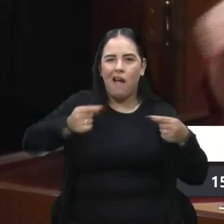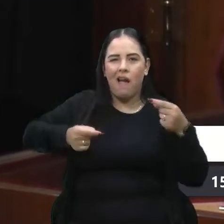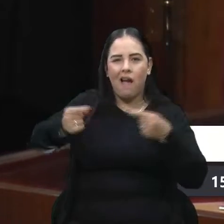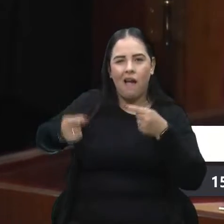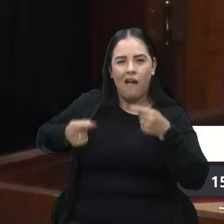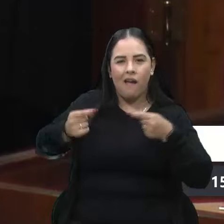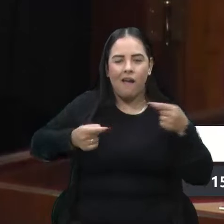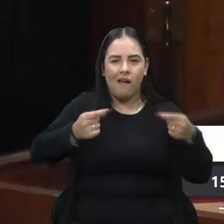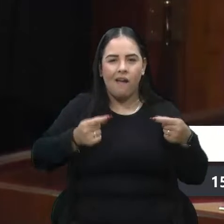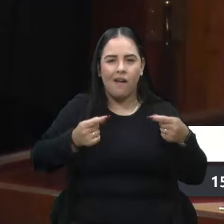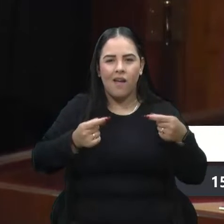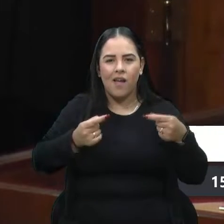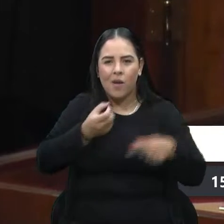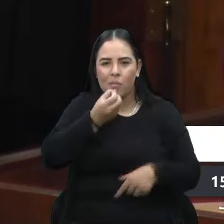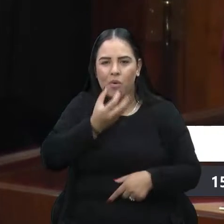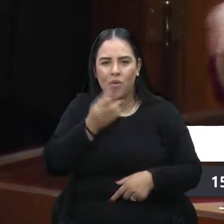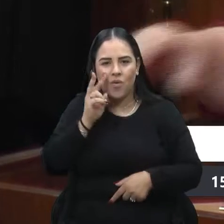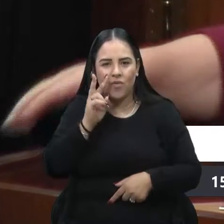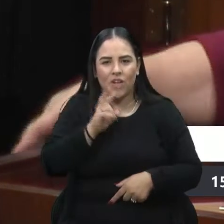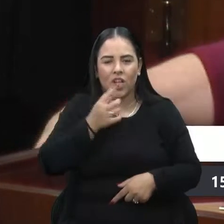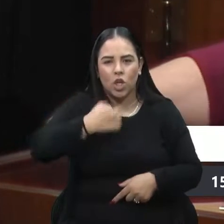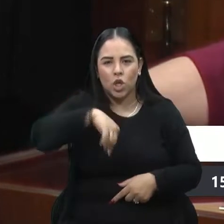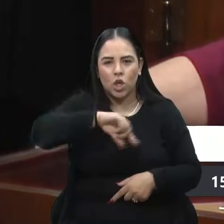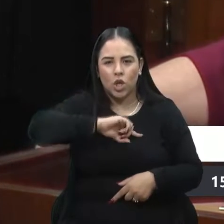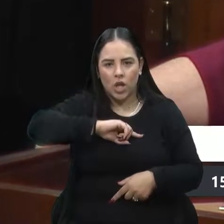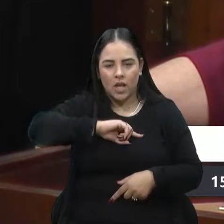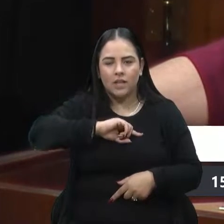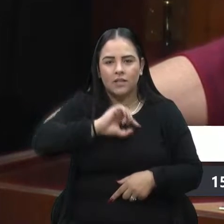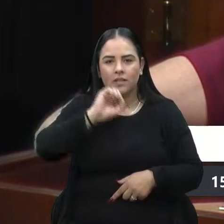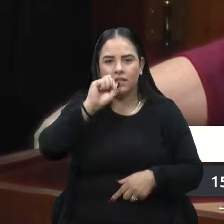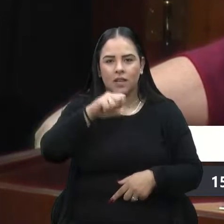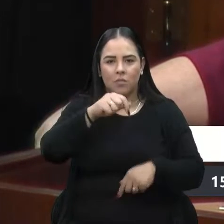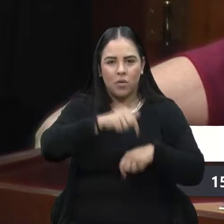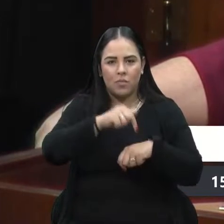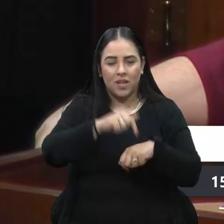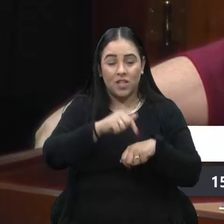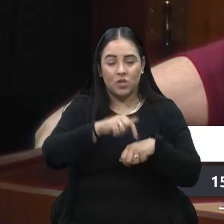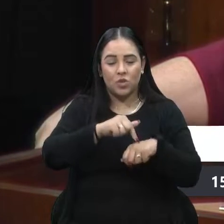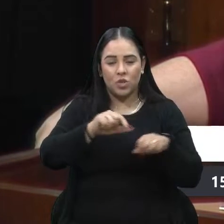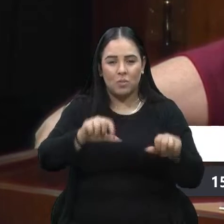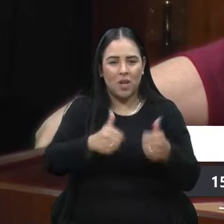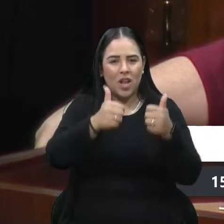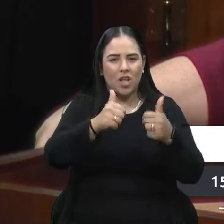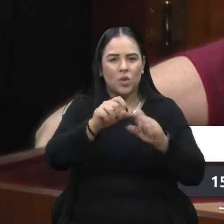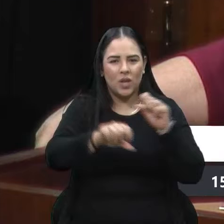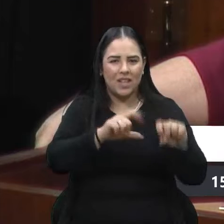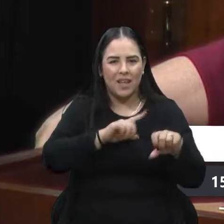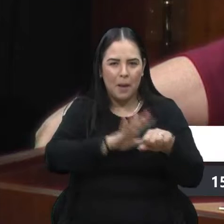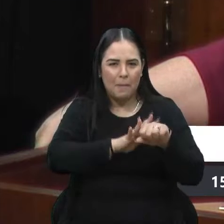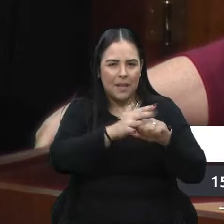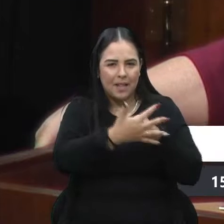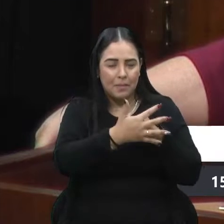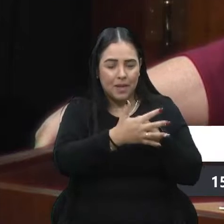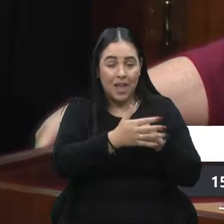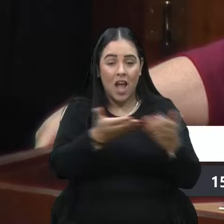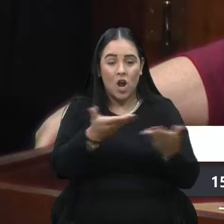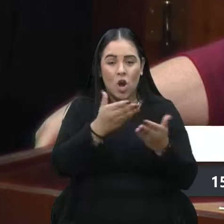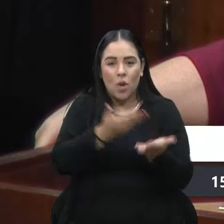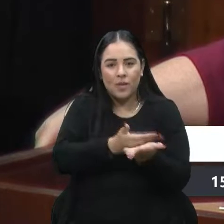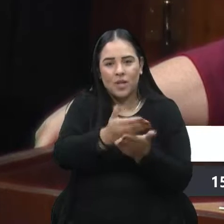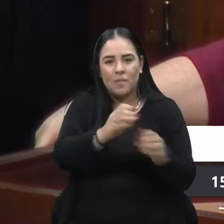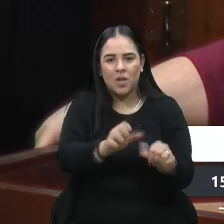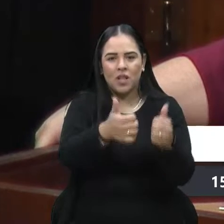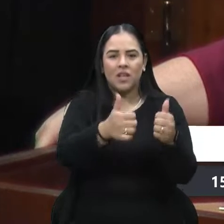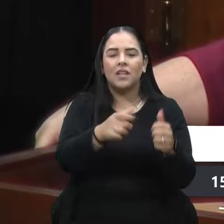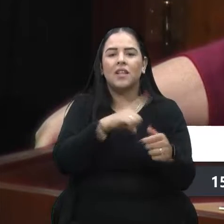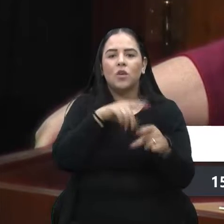bom ver que a gente está, né, entrando sim na endemia, saindo de uma pandemia e aonde o povo está aqui